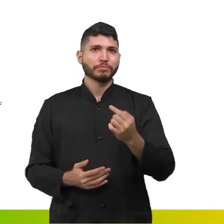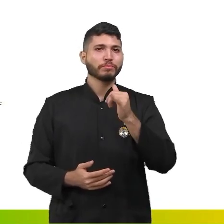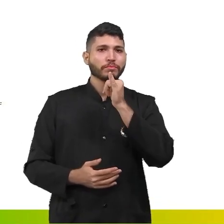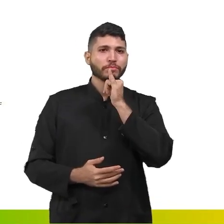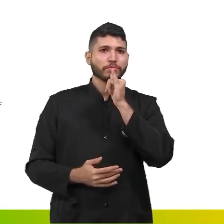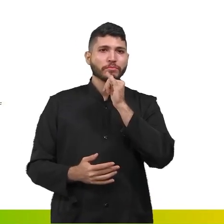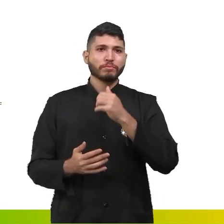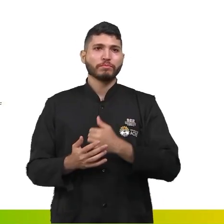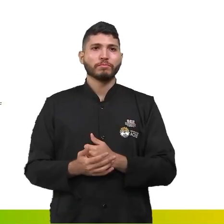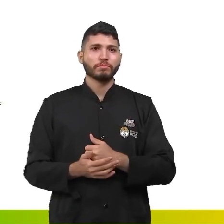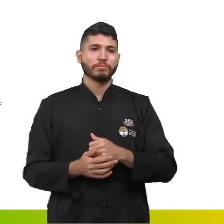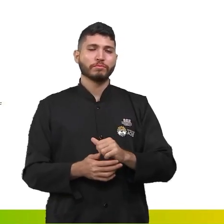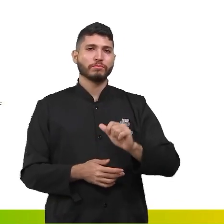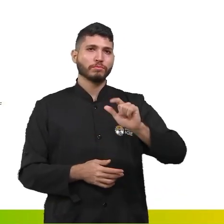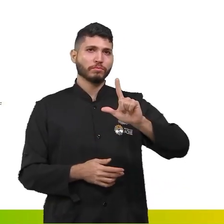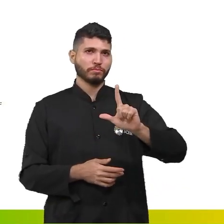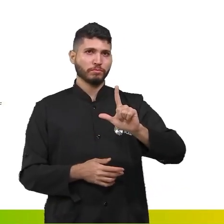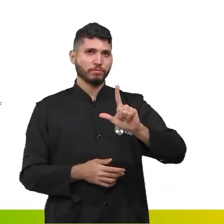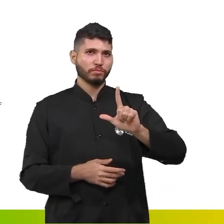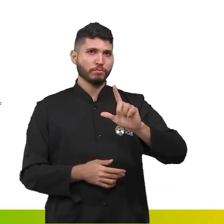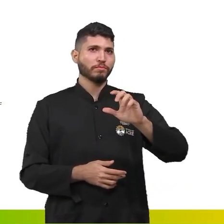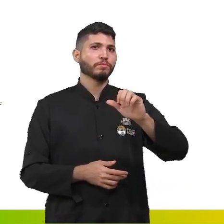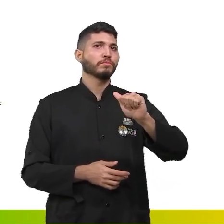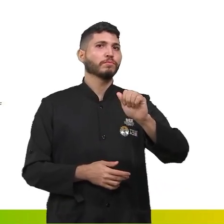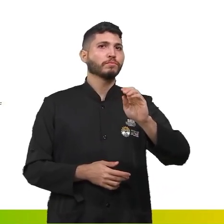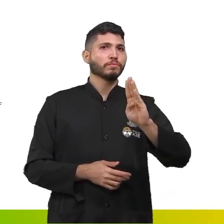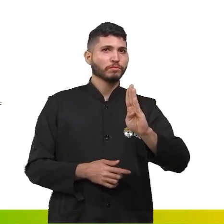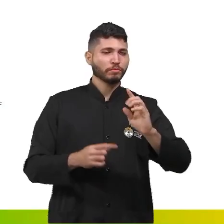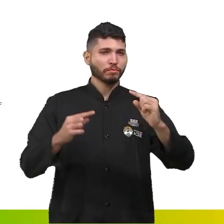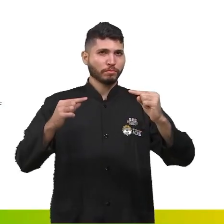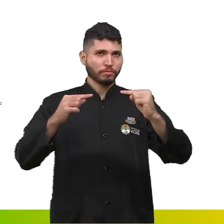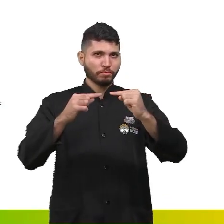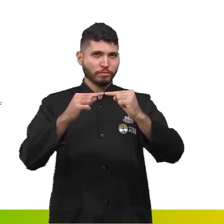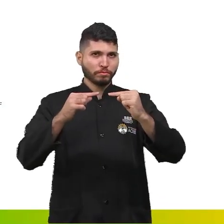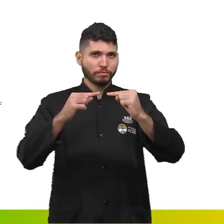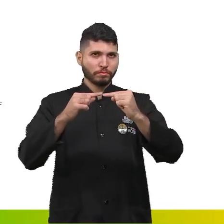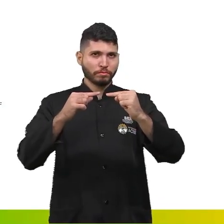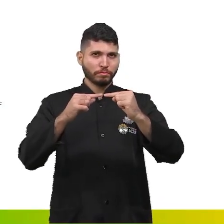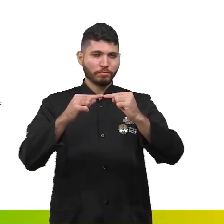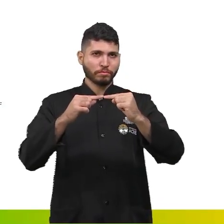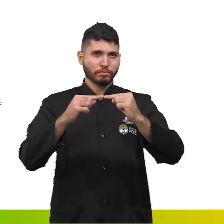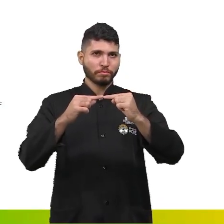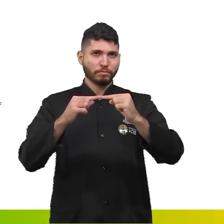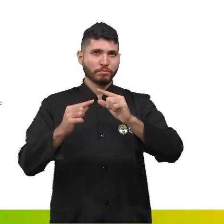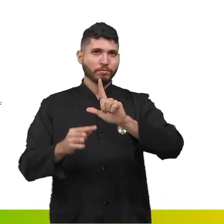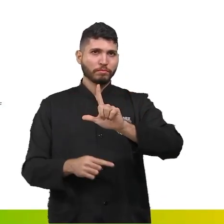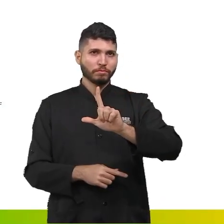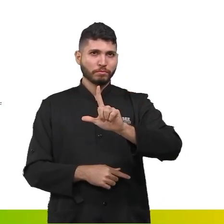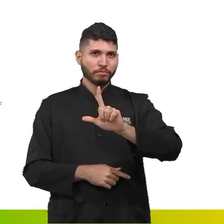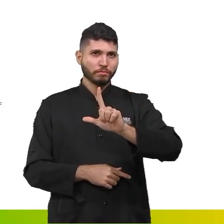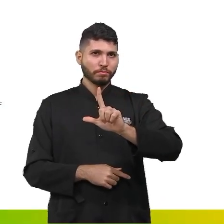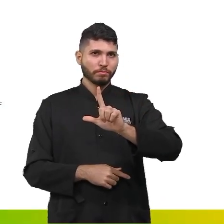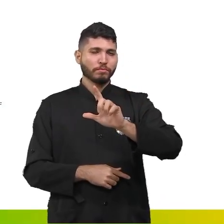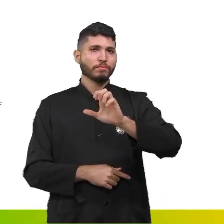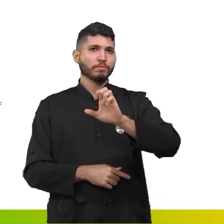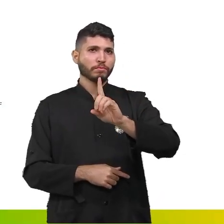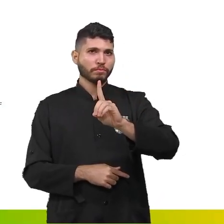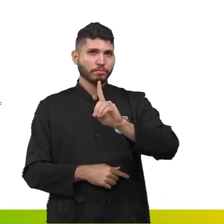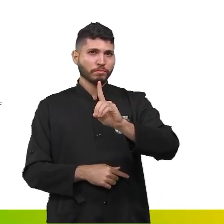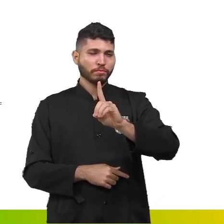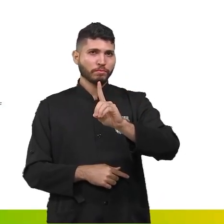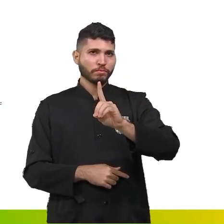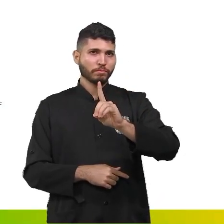AB, ele é correspondente ao lado ED, que é